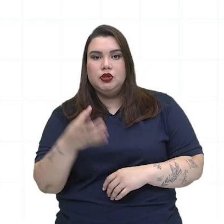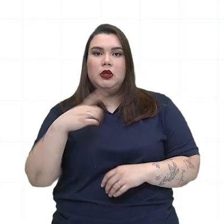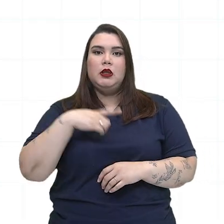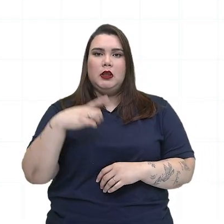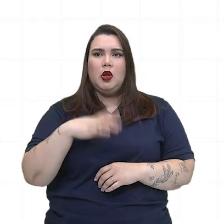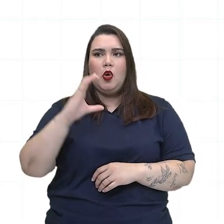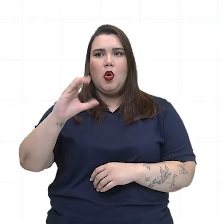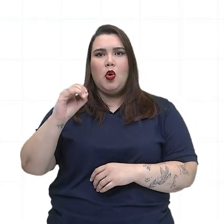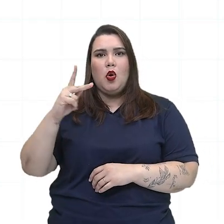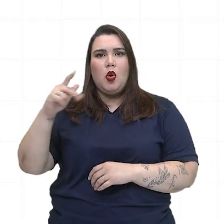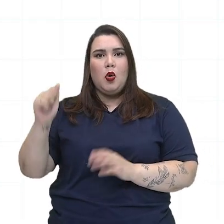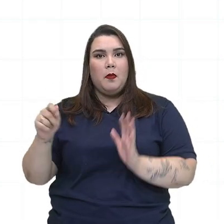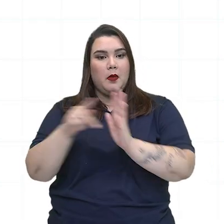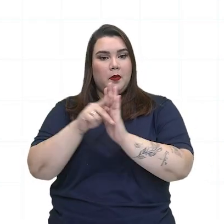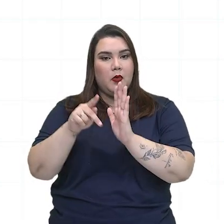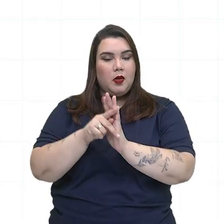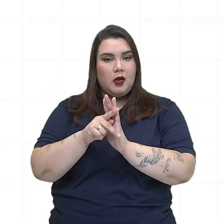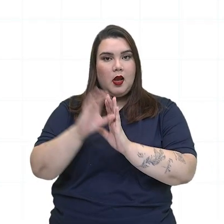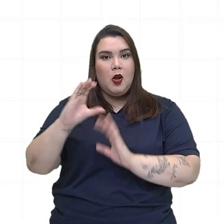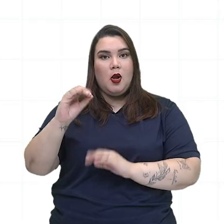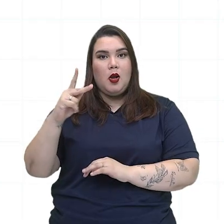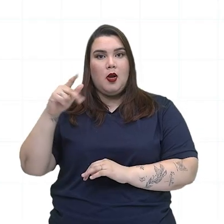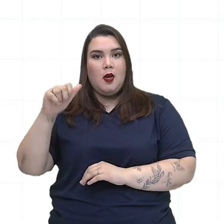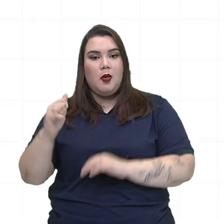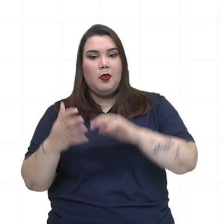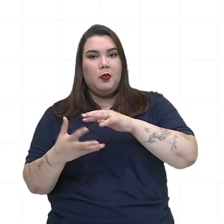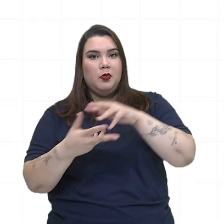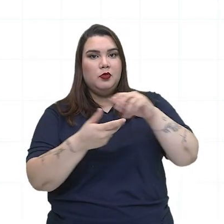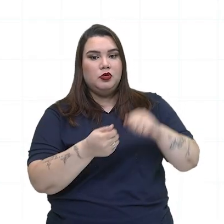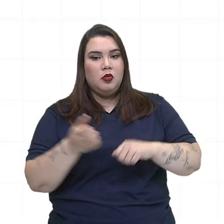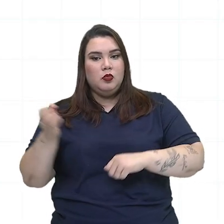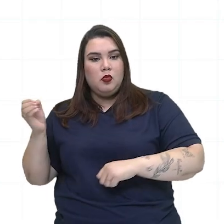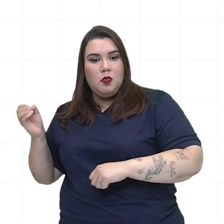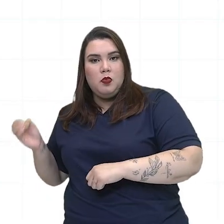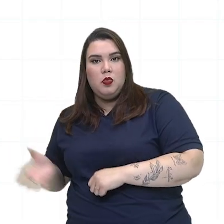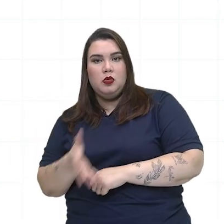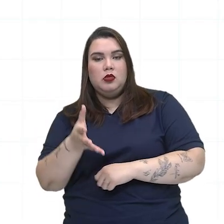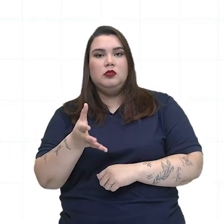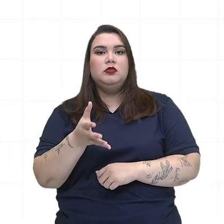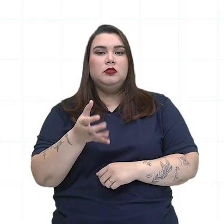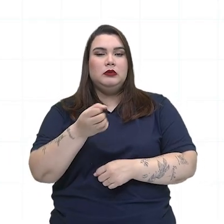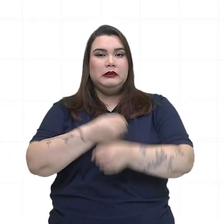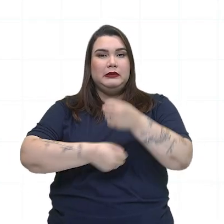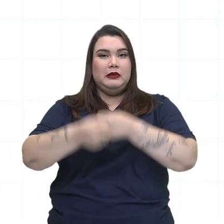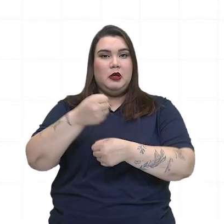Copa Mundial de Boliche, ela ocorre desde